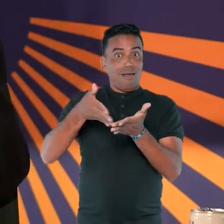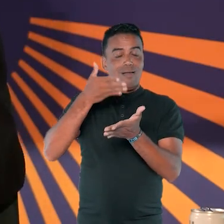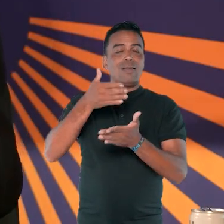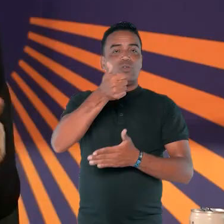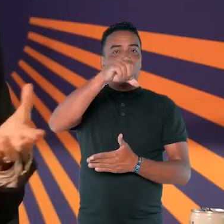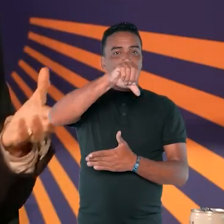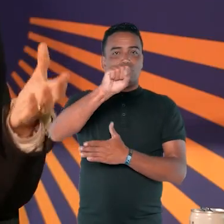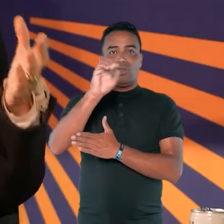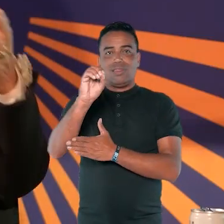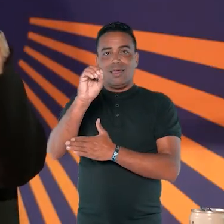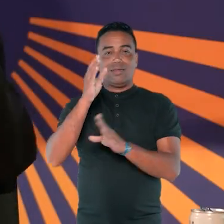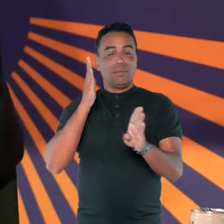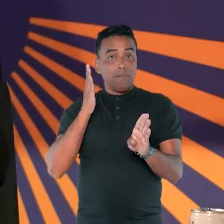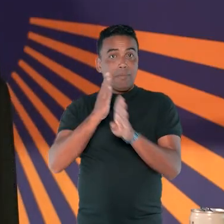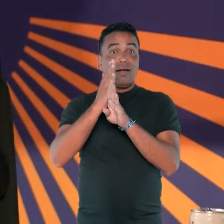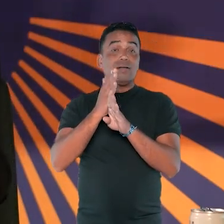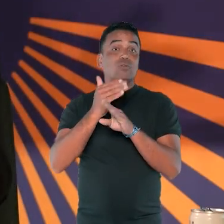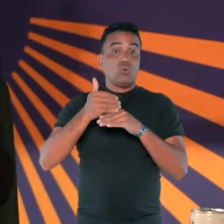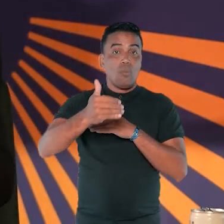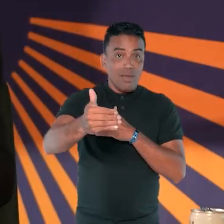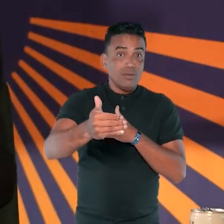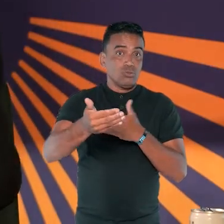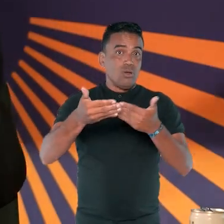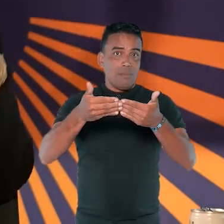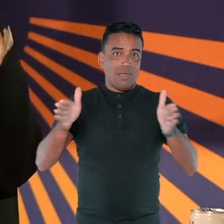estava sob o impacto do início da chamada abertura.